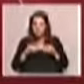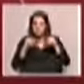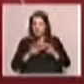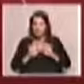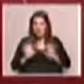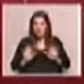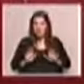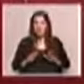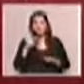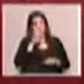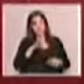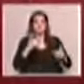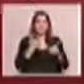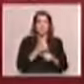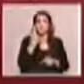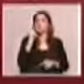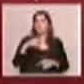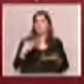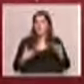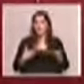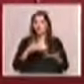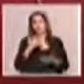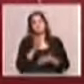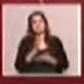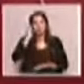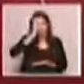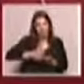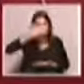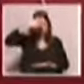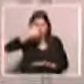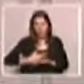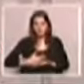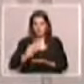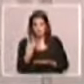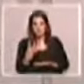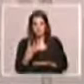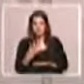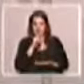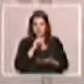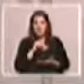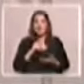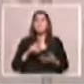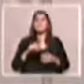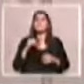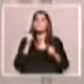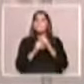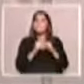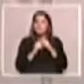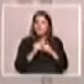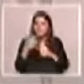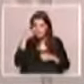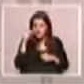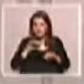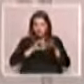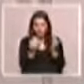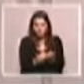dureza. Se comprarmos um quilo e dividirmos em quatro, por exemplo, gramas, podemos embrulhar em papel de alumínio e colocar na gaveta dos legumes.